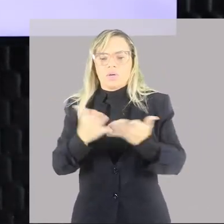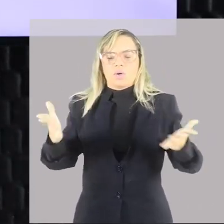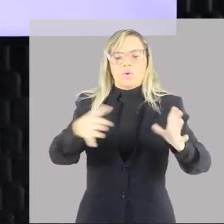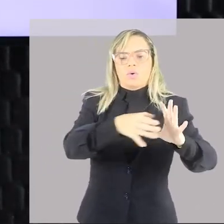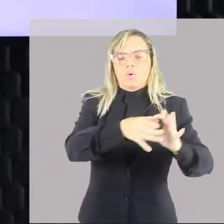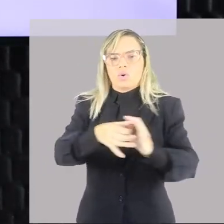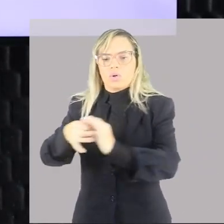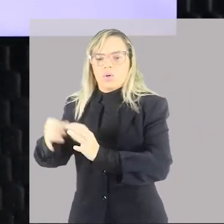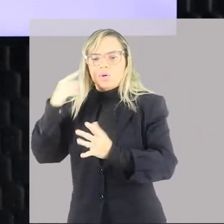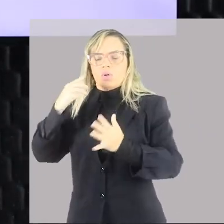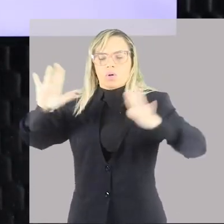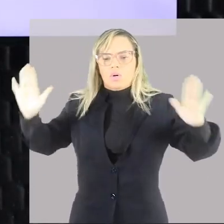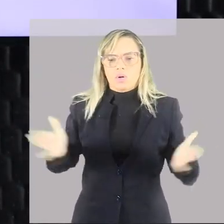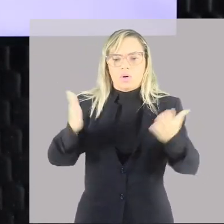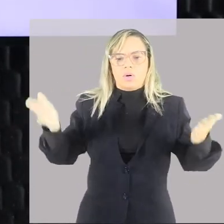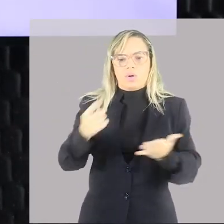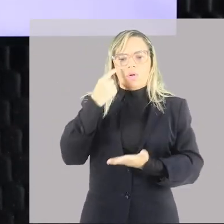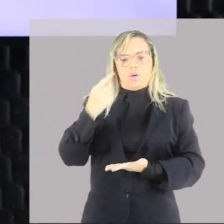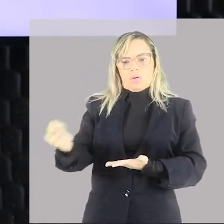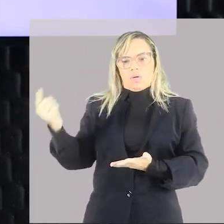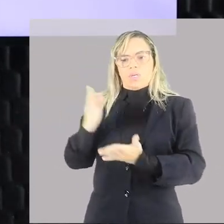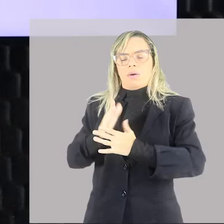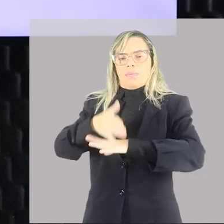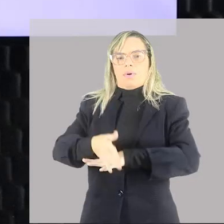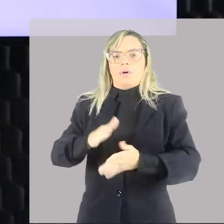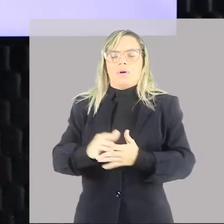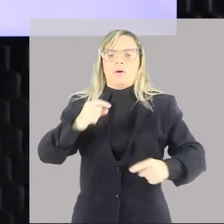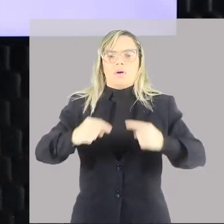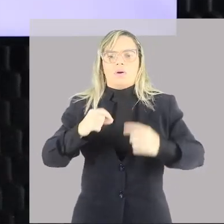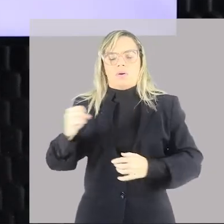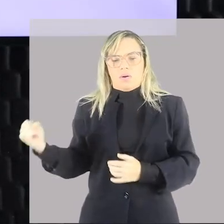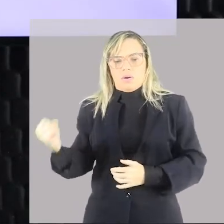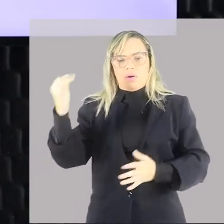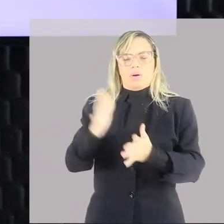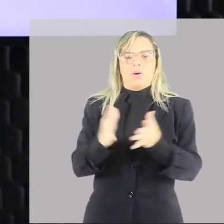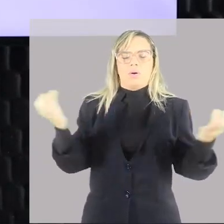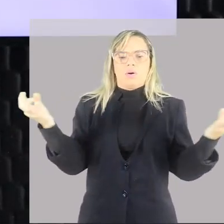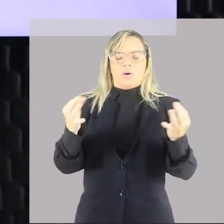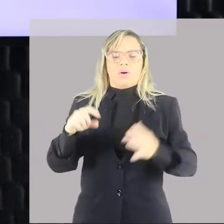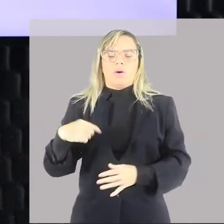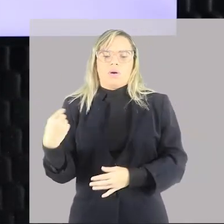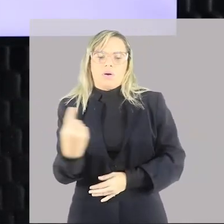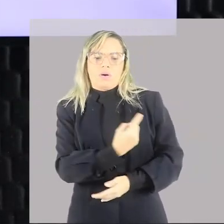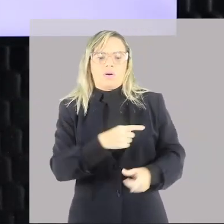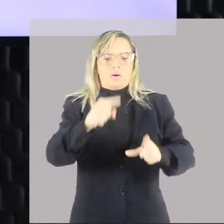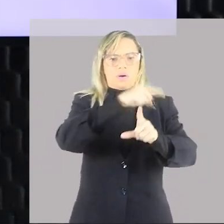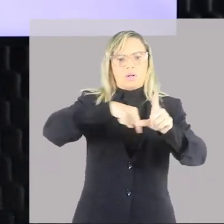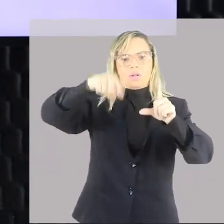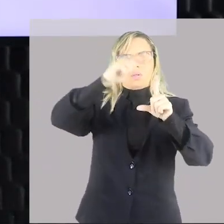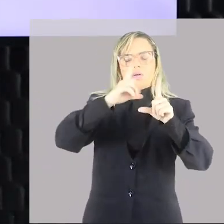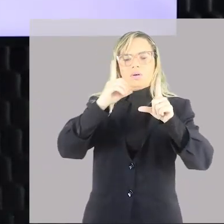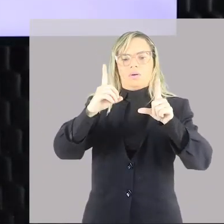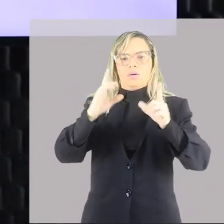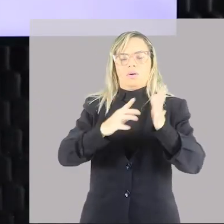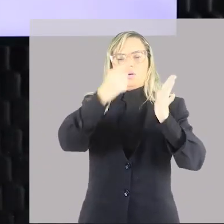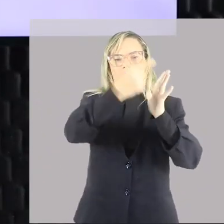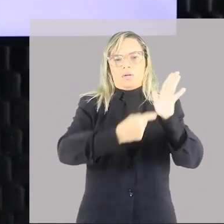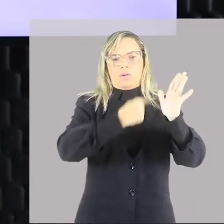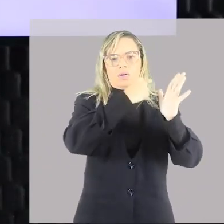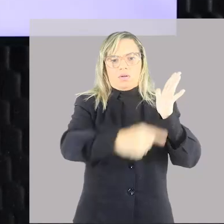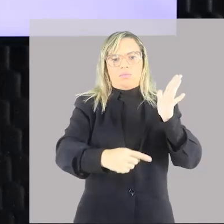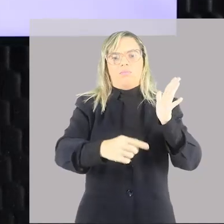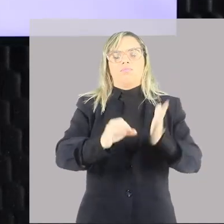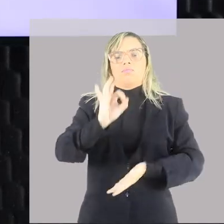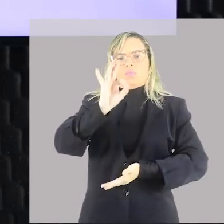situações, promovem isso e são fundamentais. Perfeito? Então, aqui nós temos a letra D de dado. Marque para você a letra